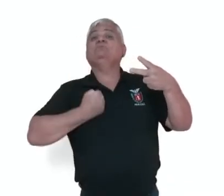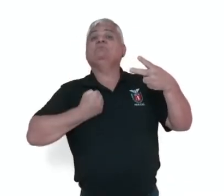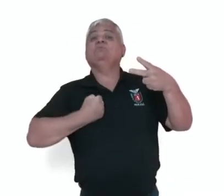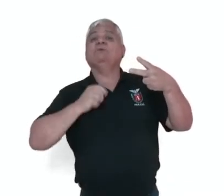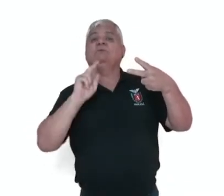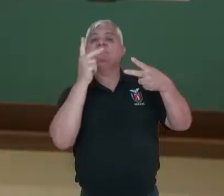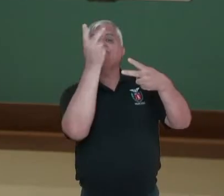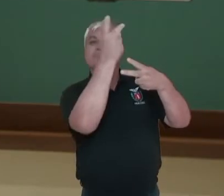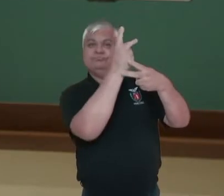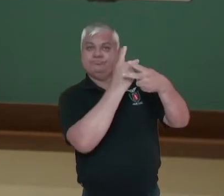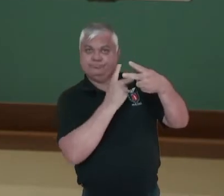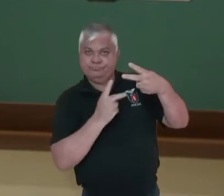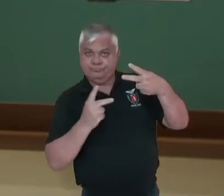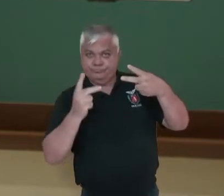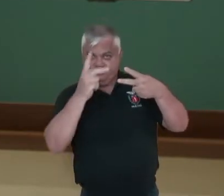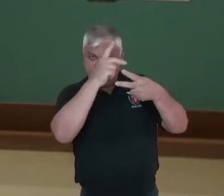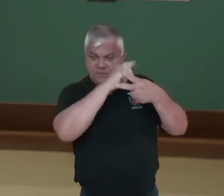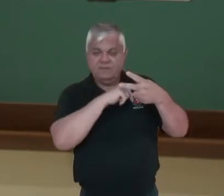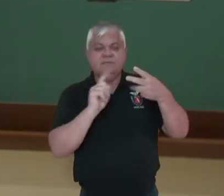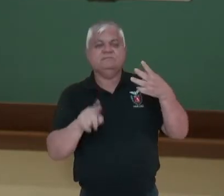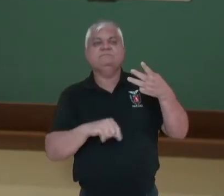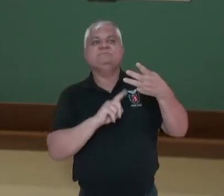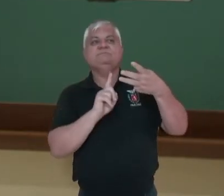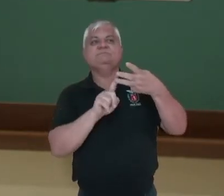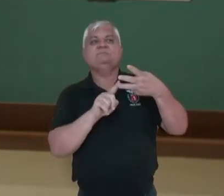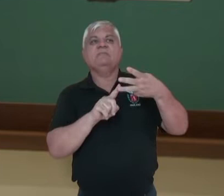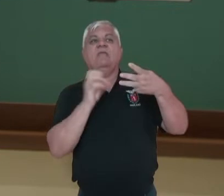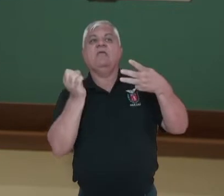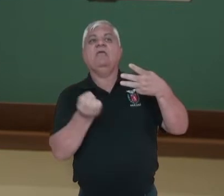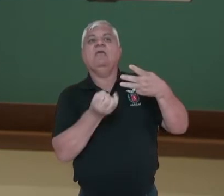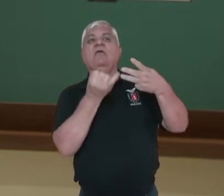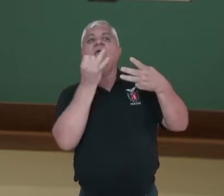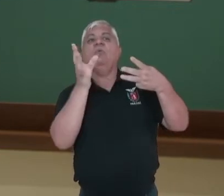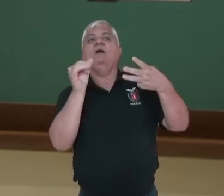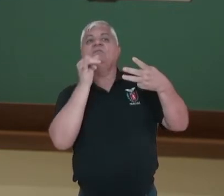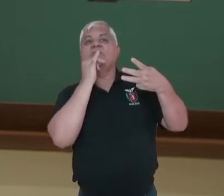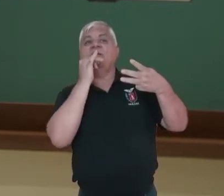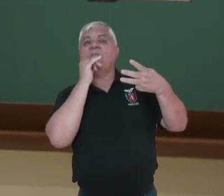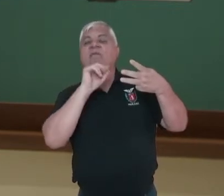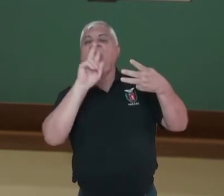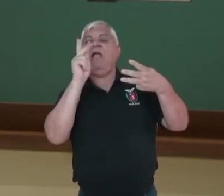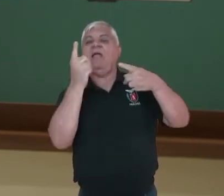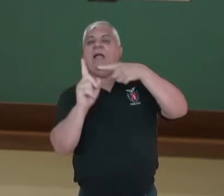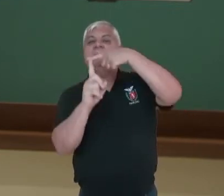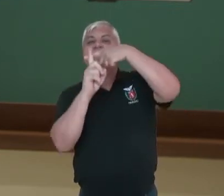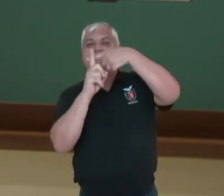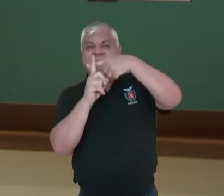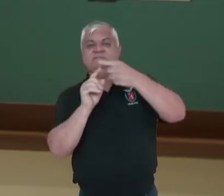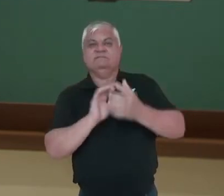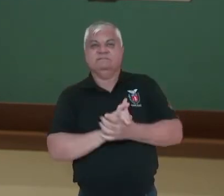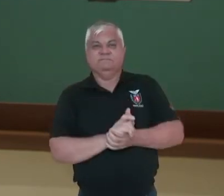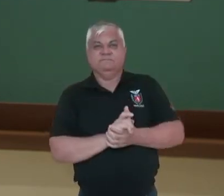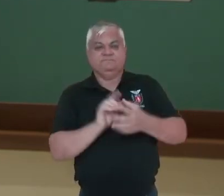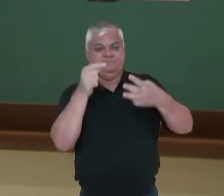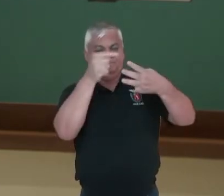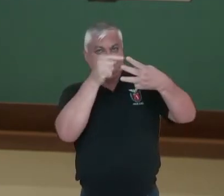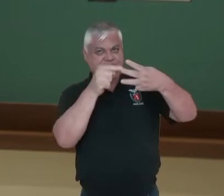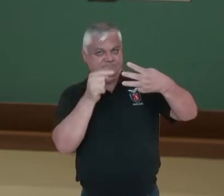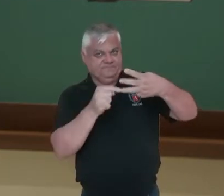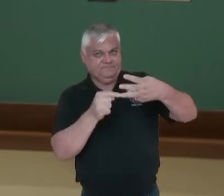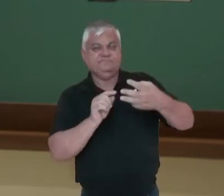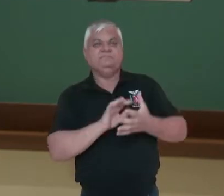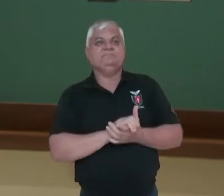hidrogênio liberado no meio aquoso na forma do H+, e quanto à força ou grau de ionização. Então, são essas 3